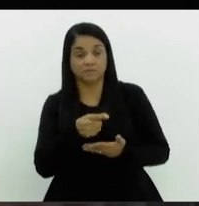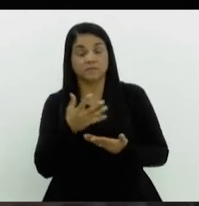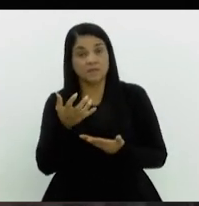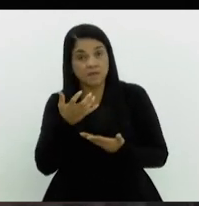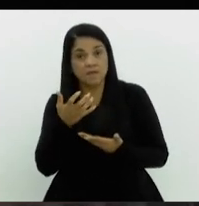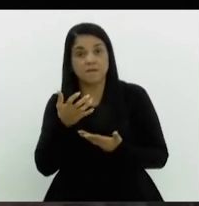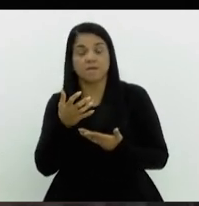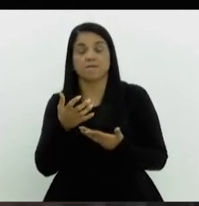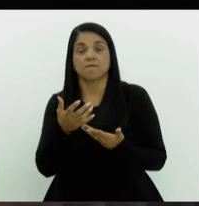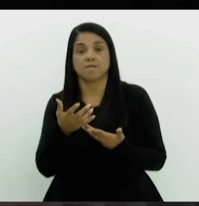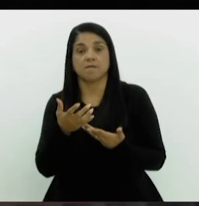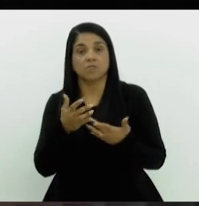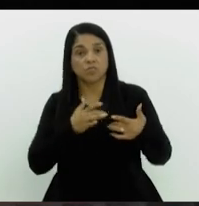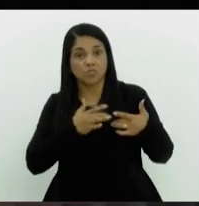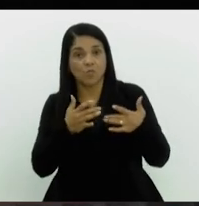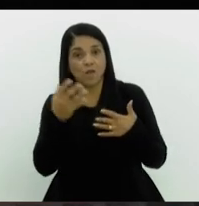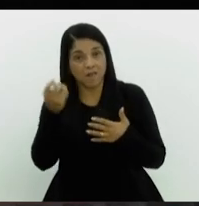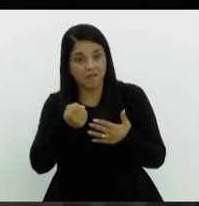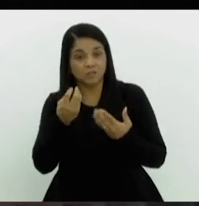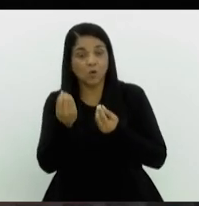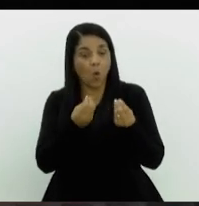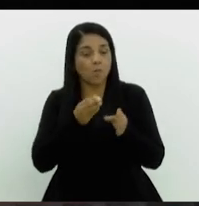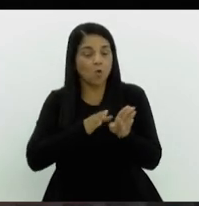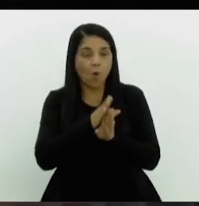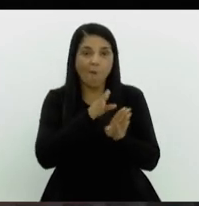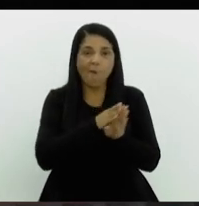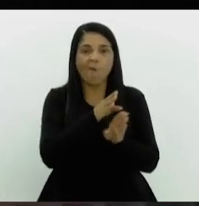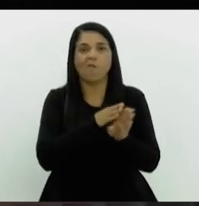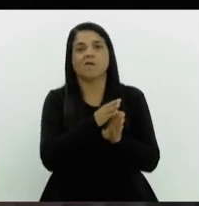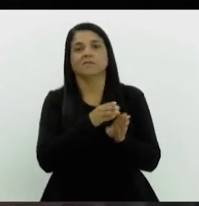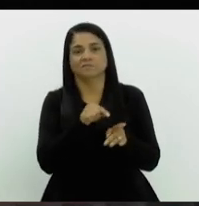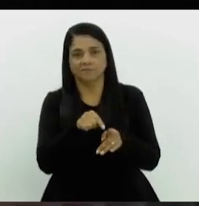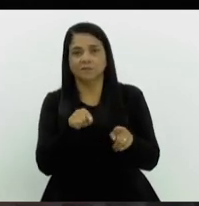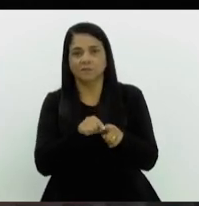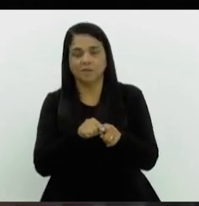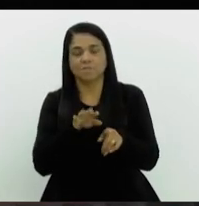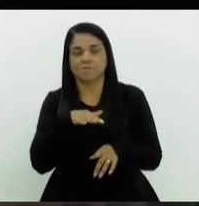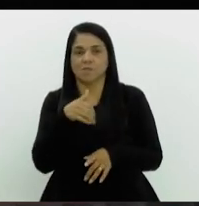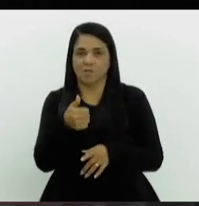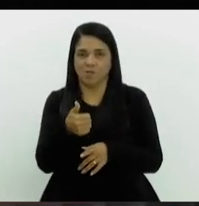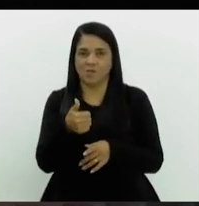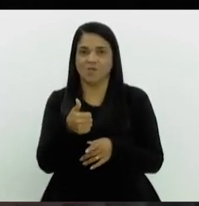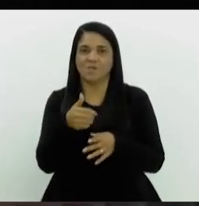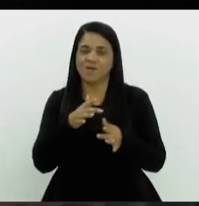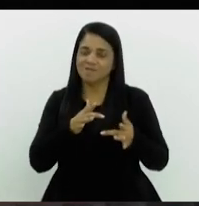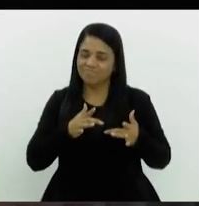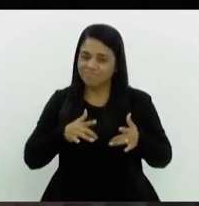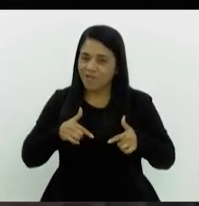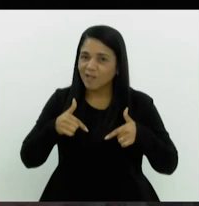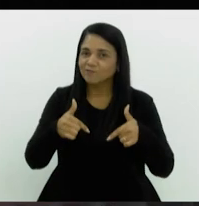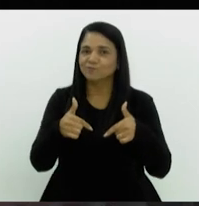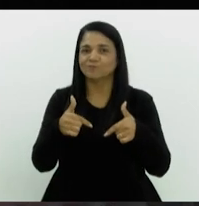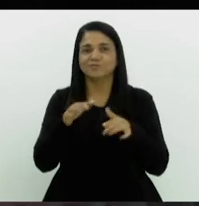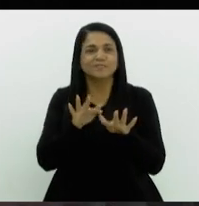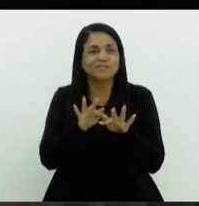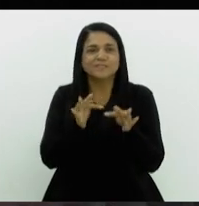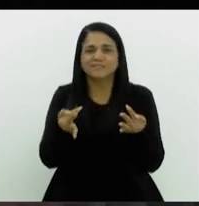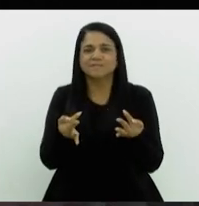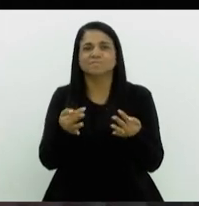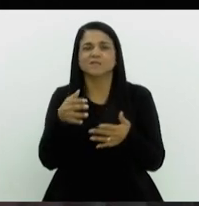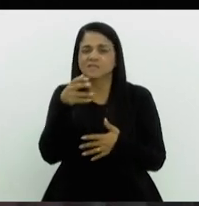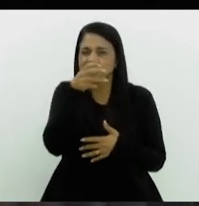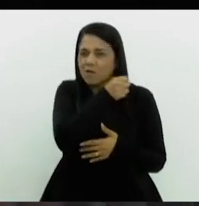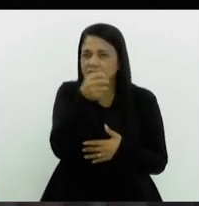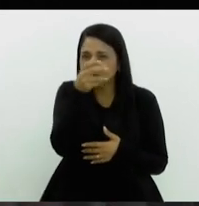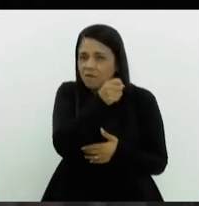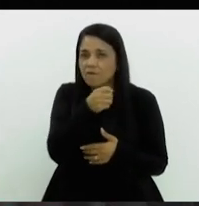até para ela ser instruída de como fazer isso da melhor forma possível. Então, acho que é uma atitude muito simples que a gente consegue salvar